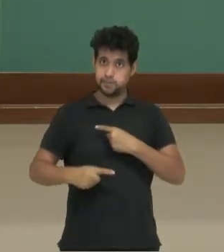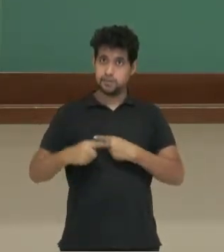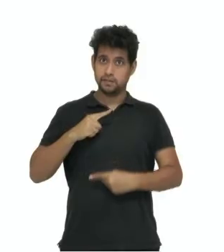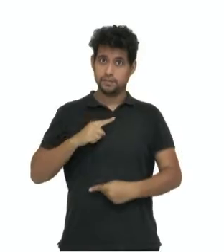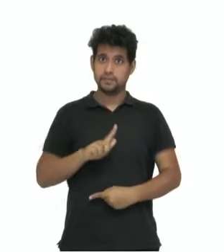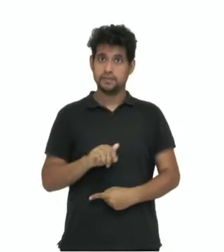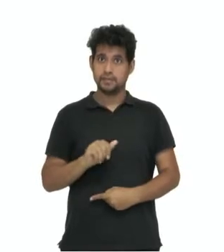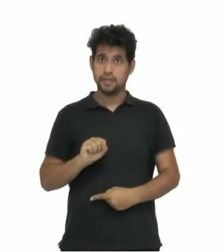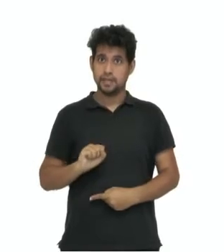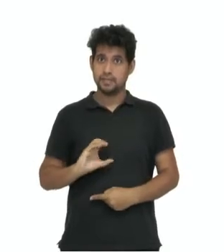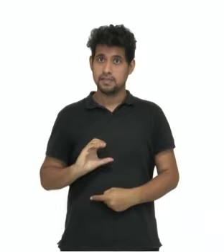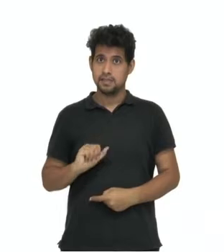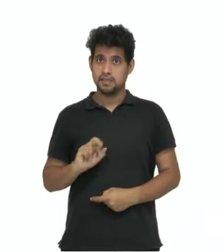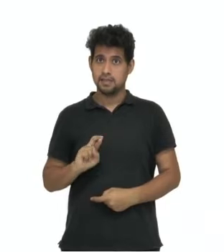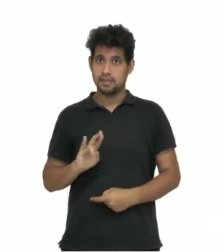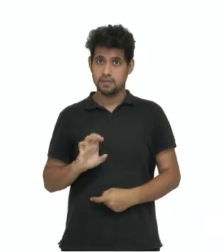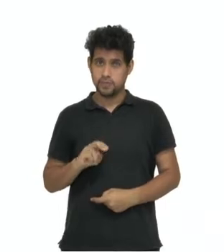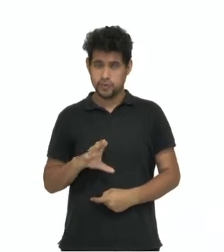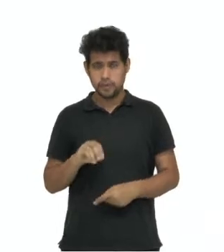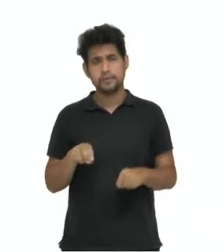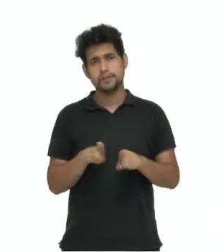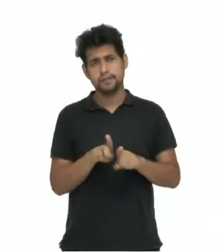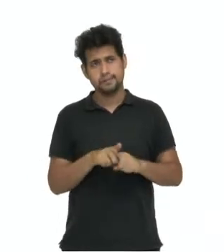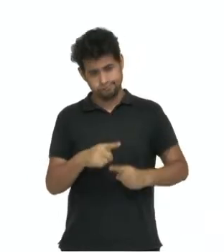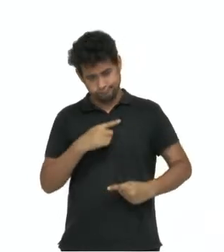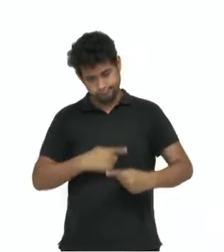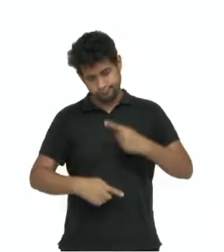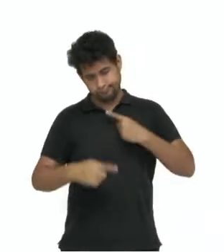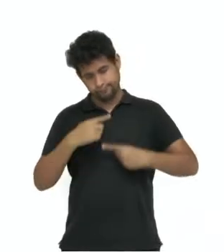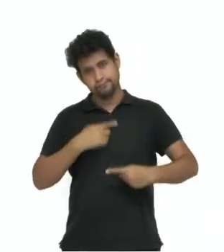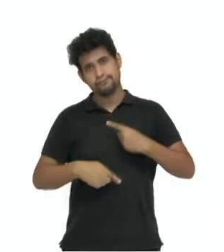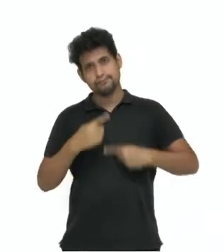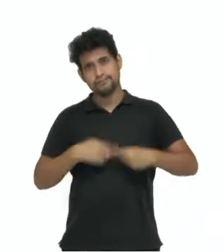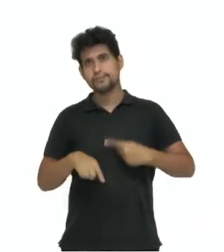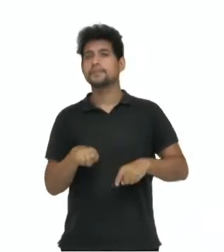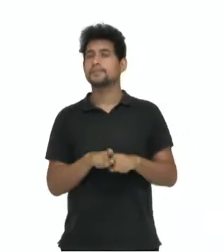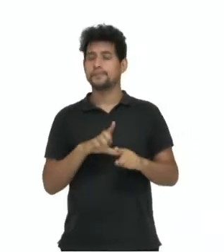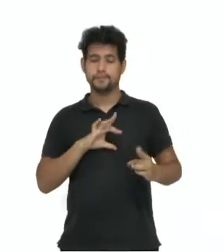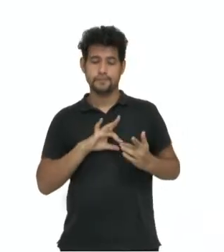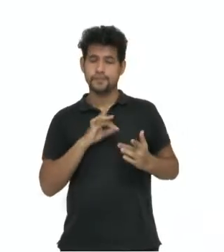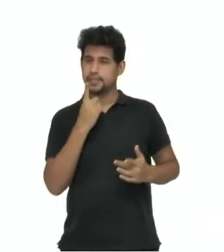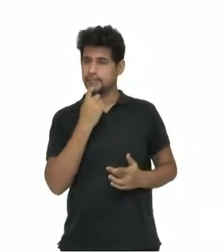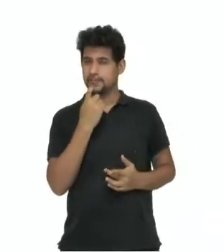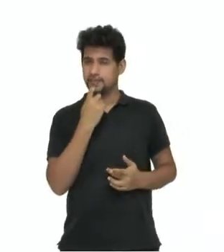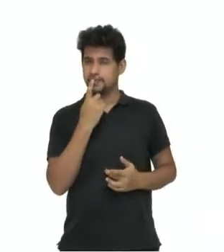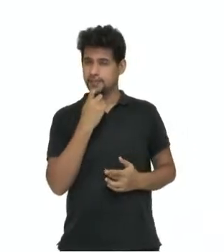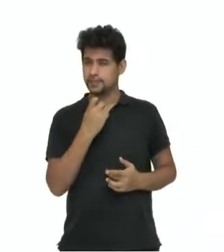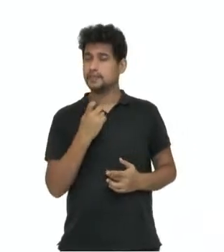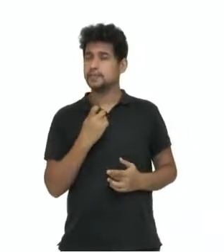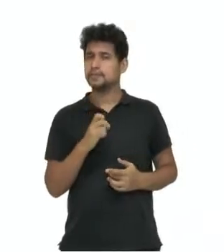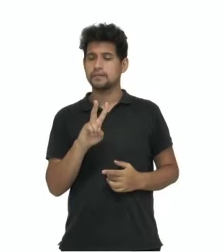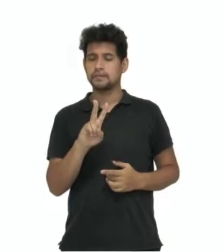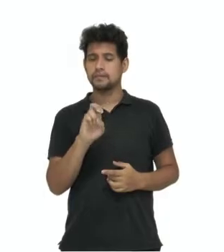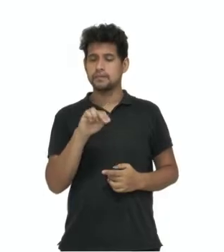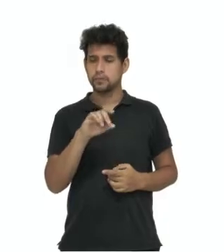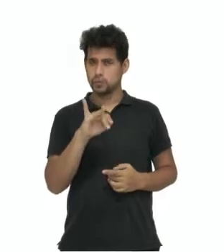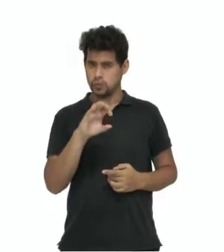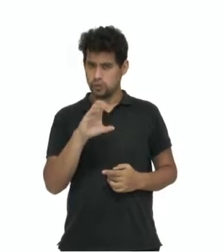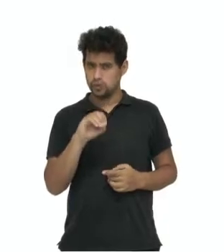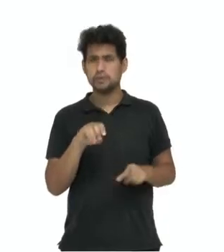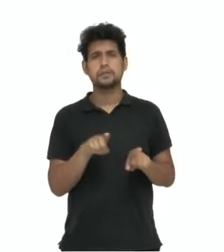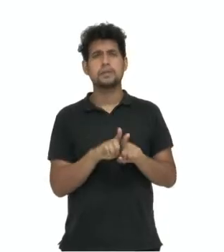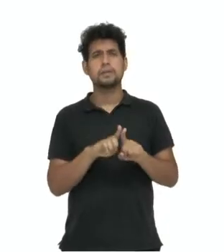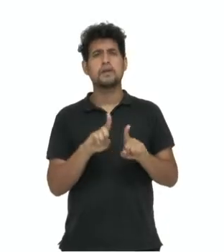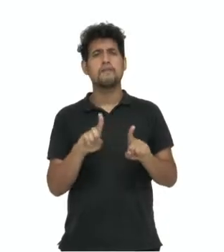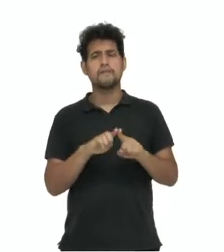passar aqui pelo átrio, vai entrar pelo ventrículo, vai entrar em contato com o sangue venoso, que é aquele rico em gás carbônico, e